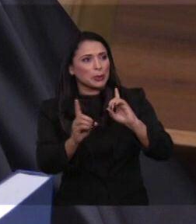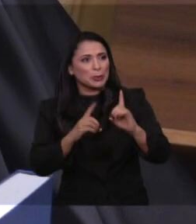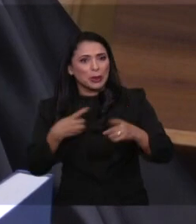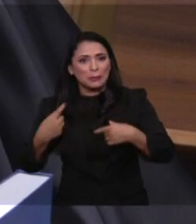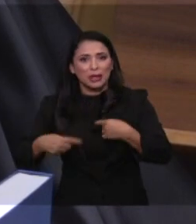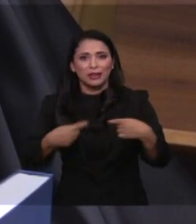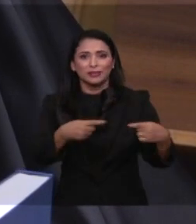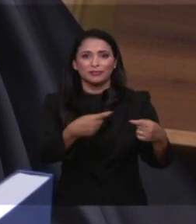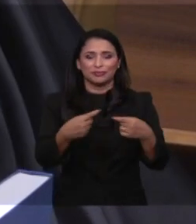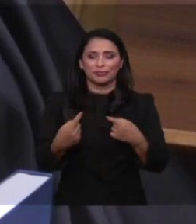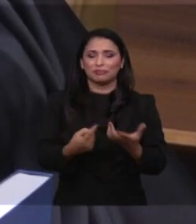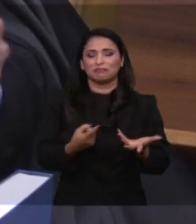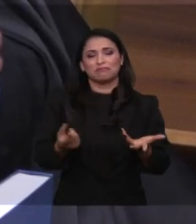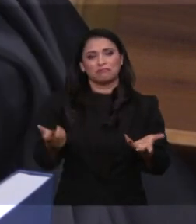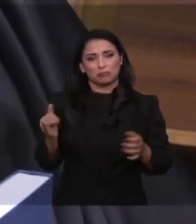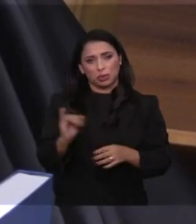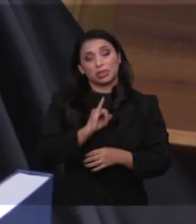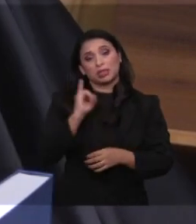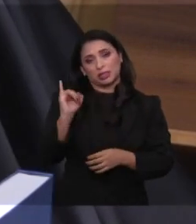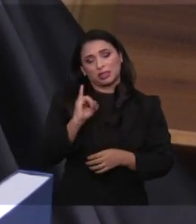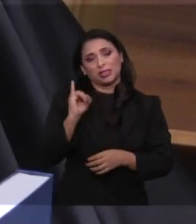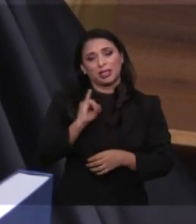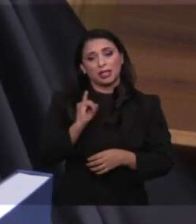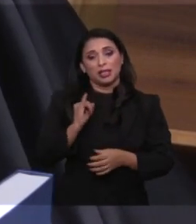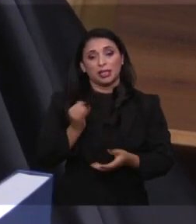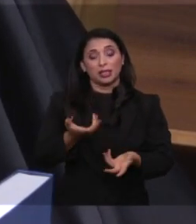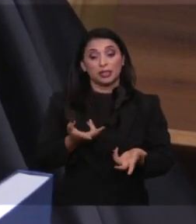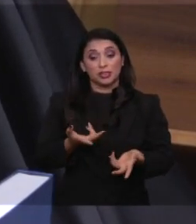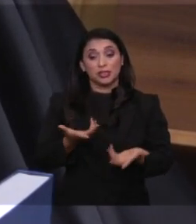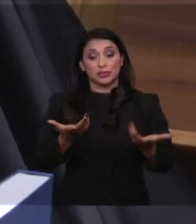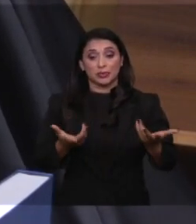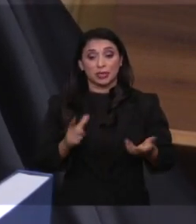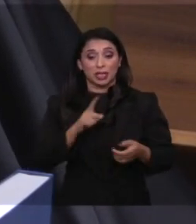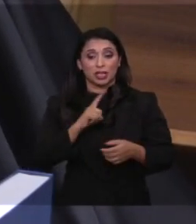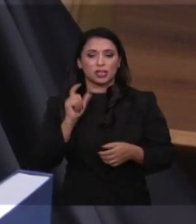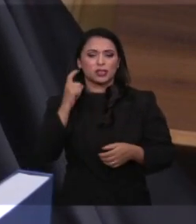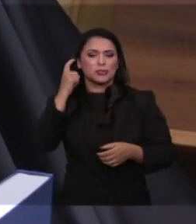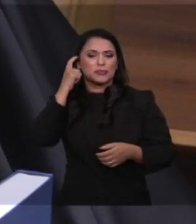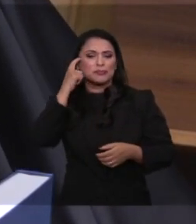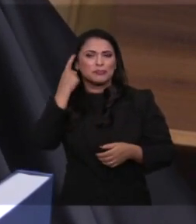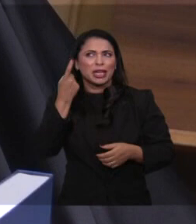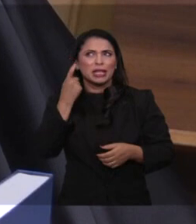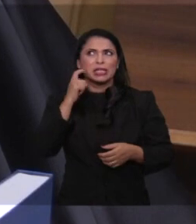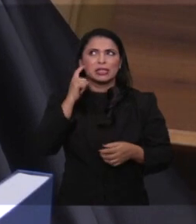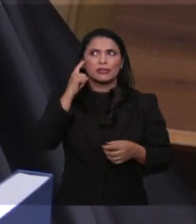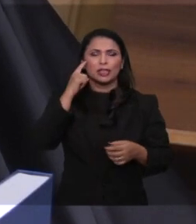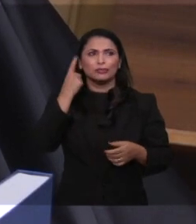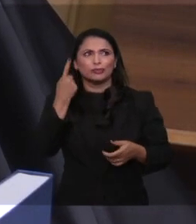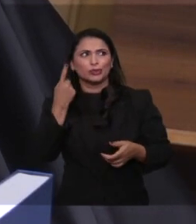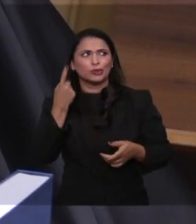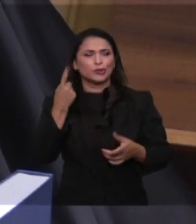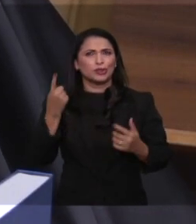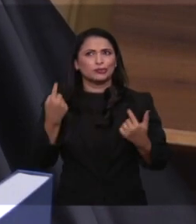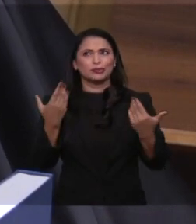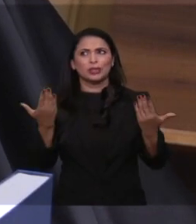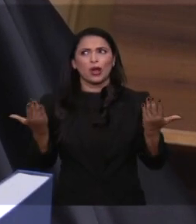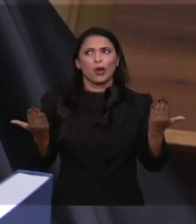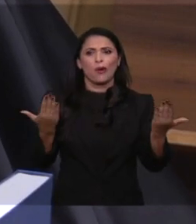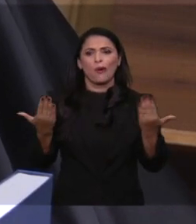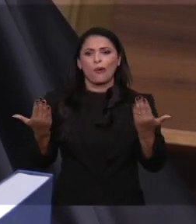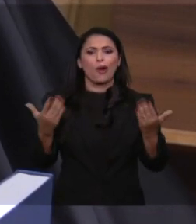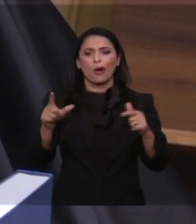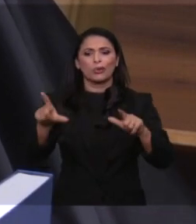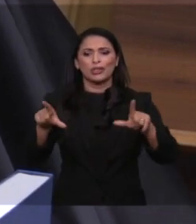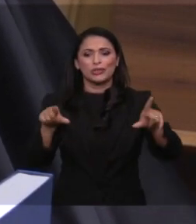proveitoso, interessante, e daquelas situações que nos colocam em dúvida, às vezes, para que lado